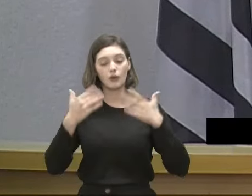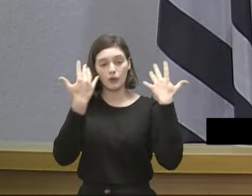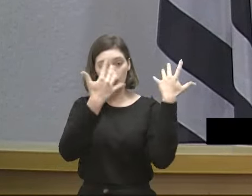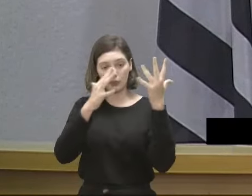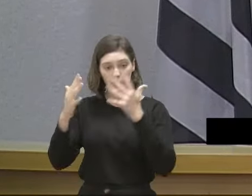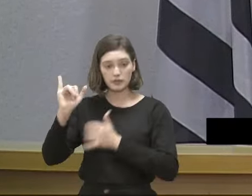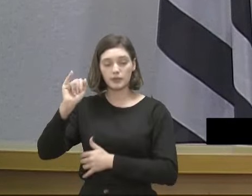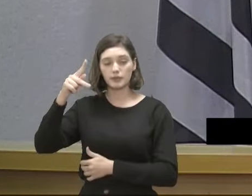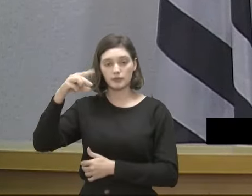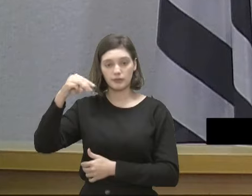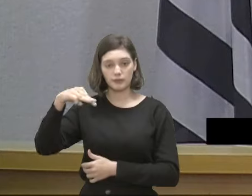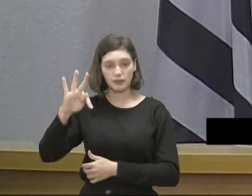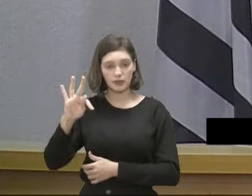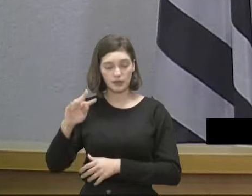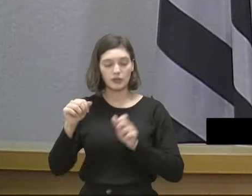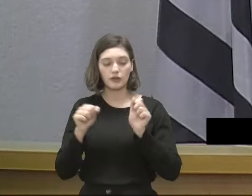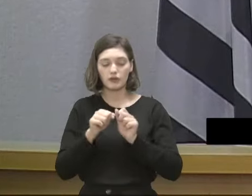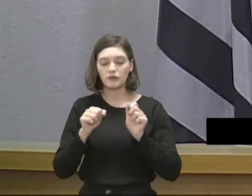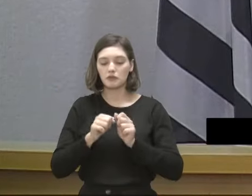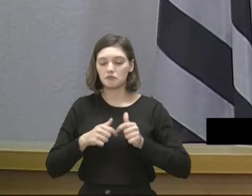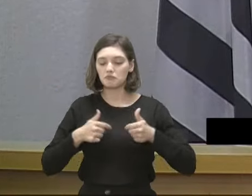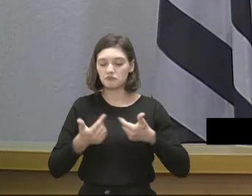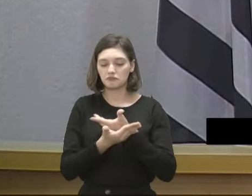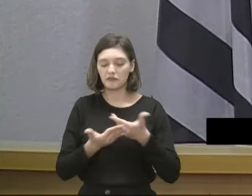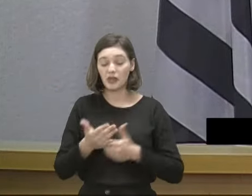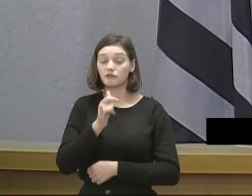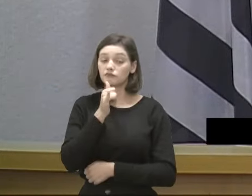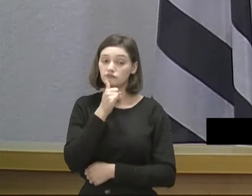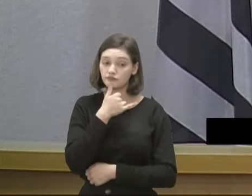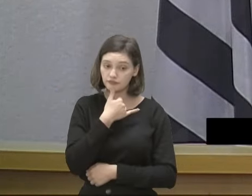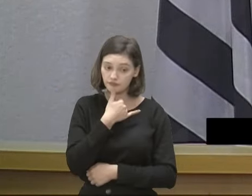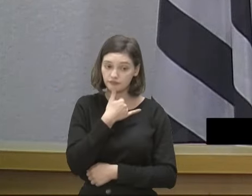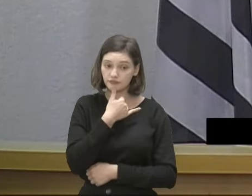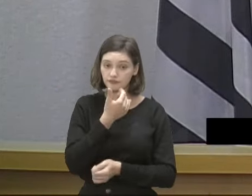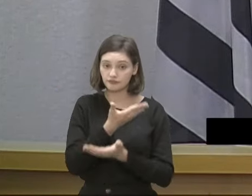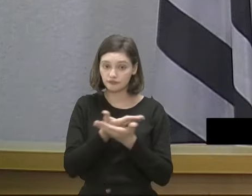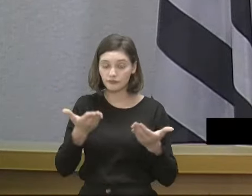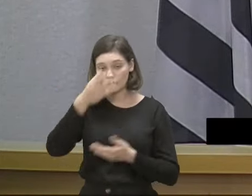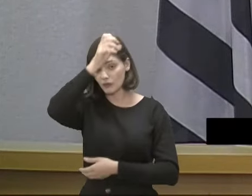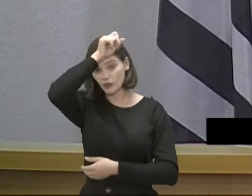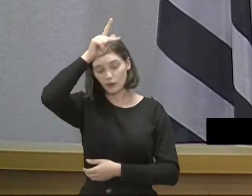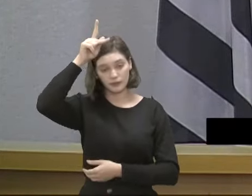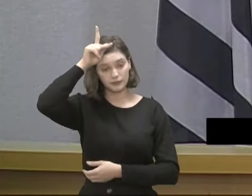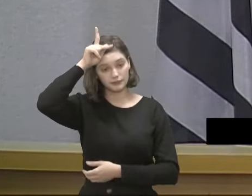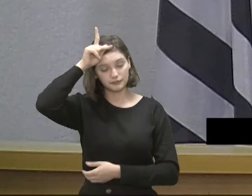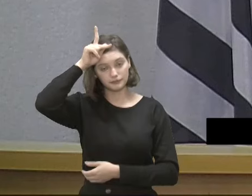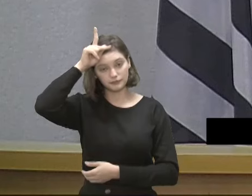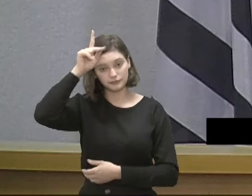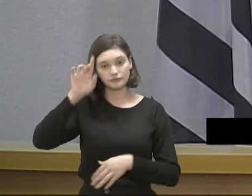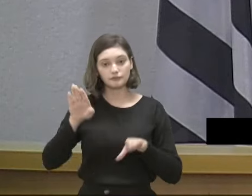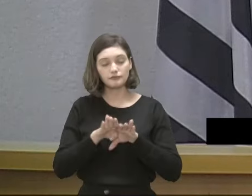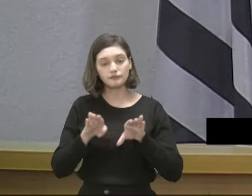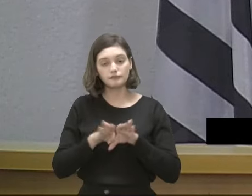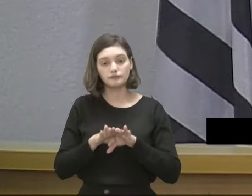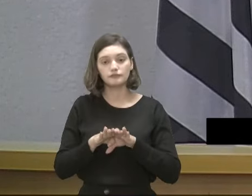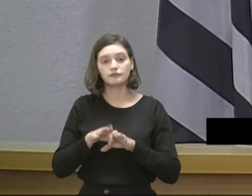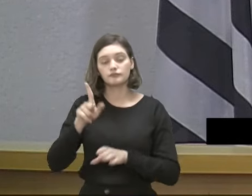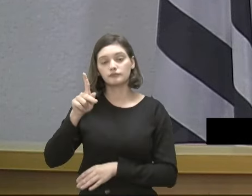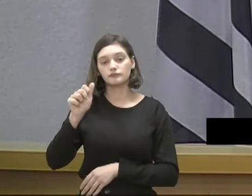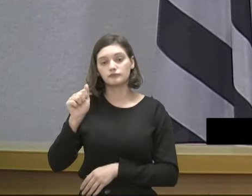Instituto de Previdência, que faz o seu papel. Infelizmente, os aportes da prefeitura, né, e também a parte